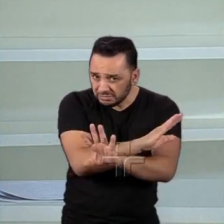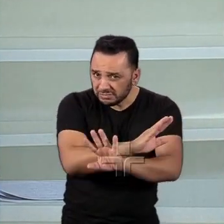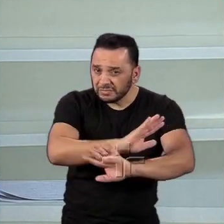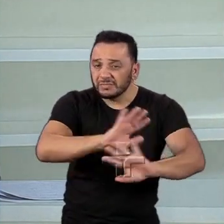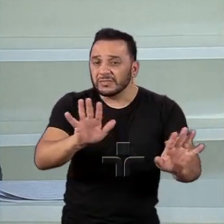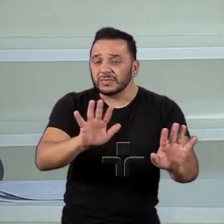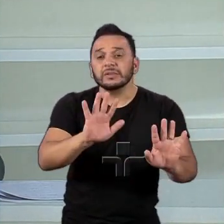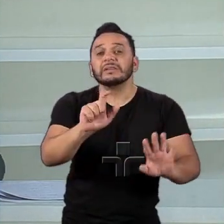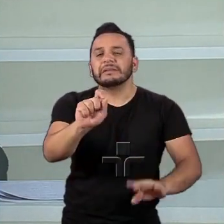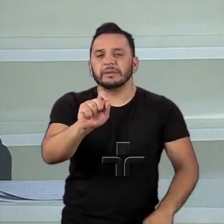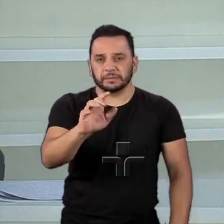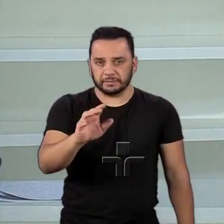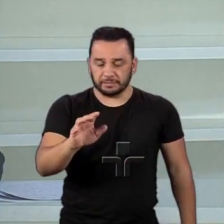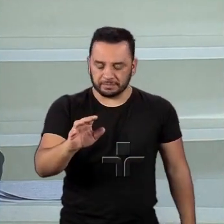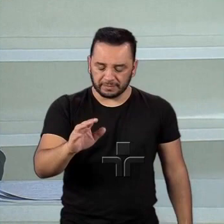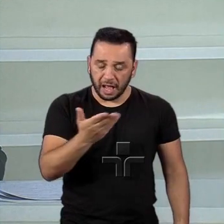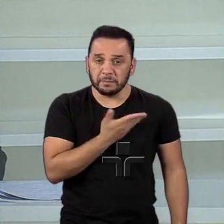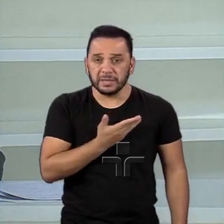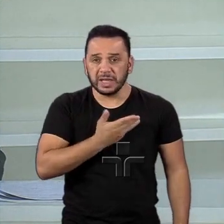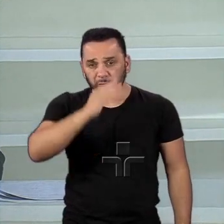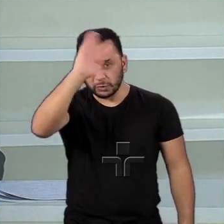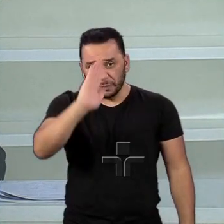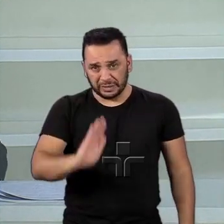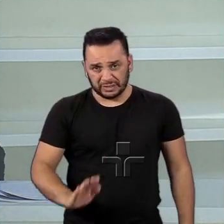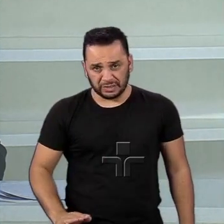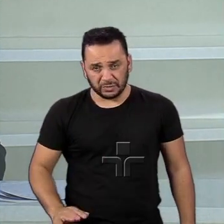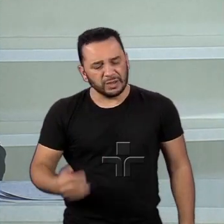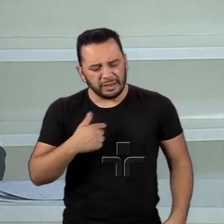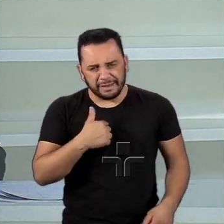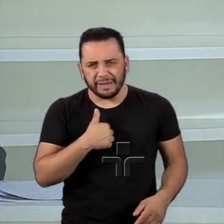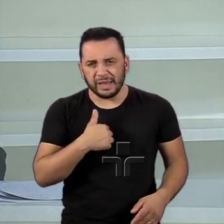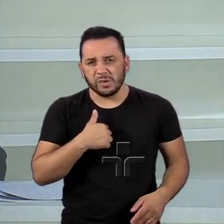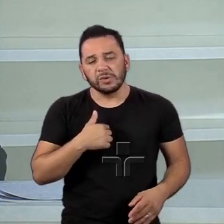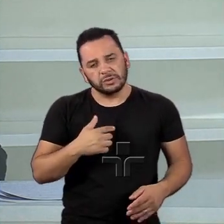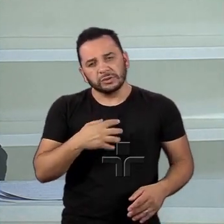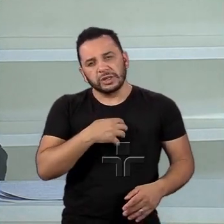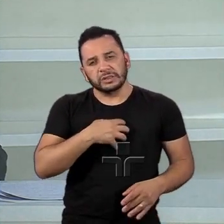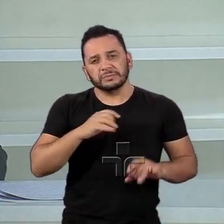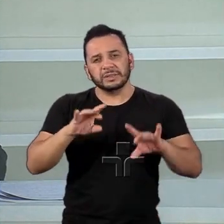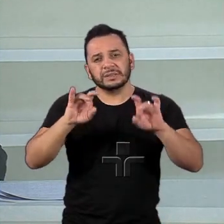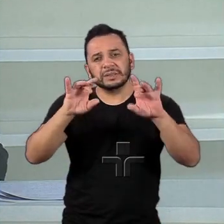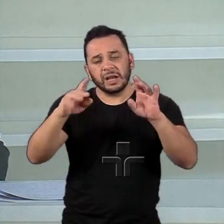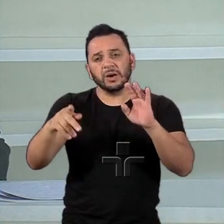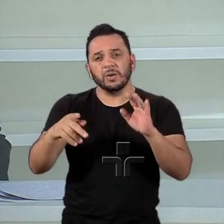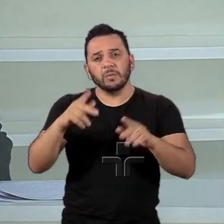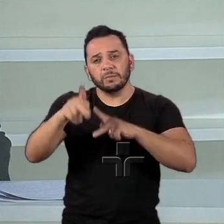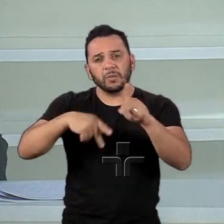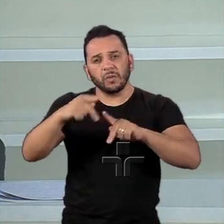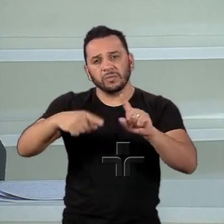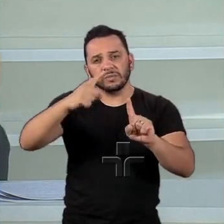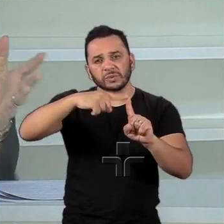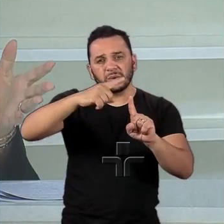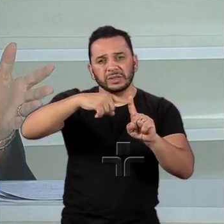Brasil, e de forma muito especial ao povo do meu Tocantins, eu nasci